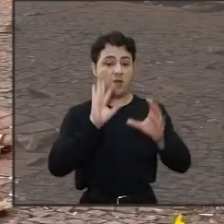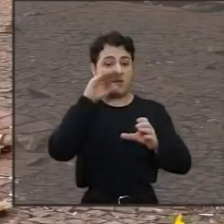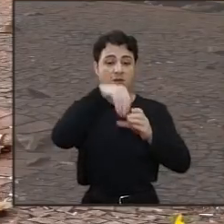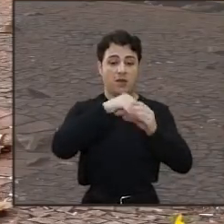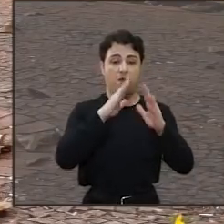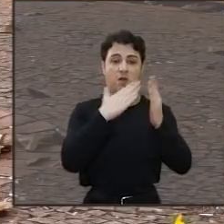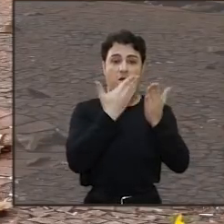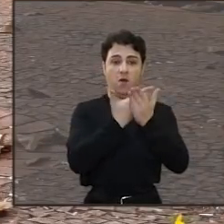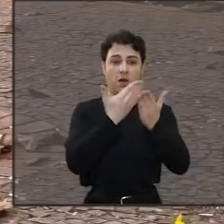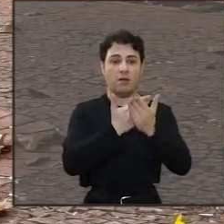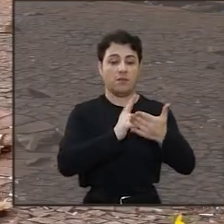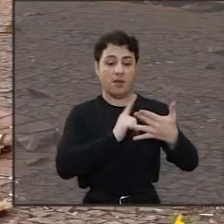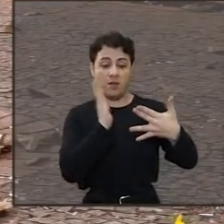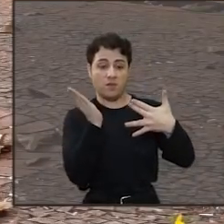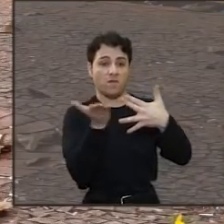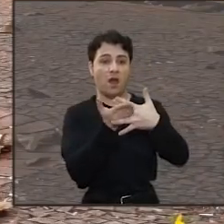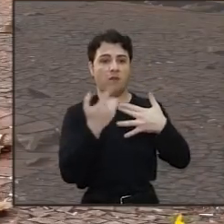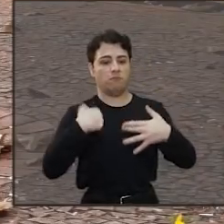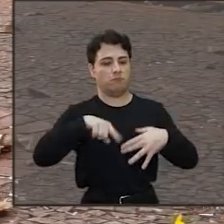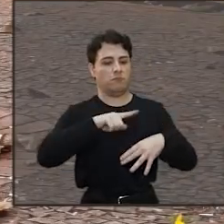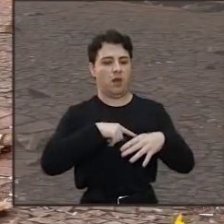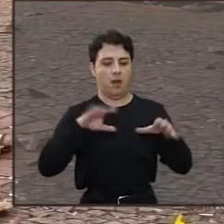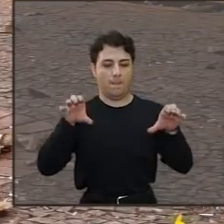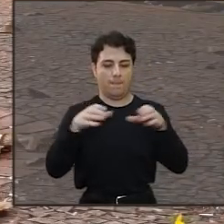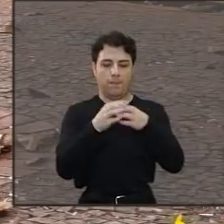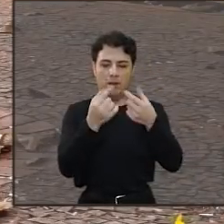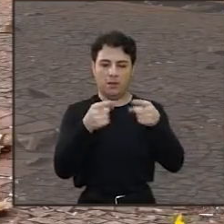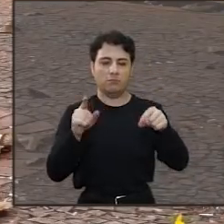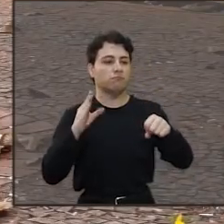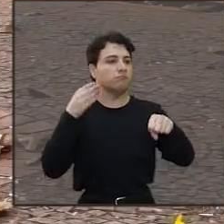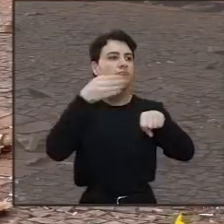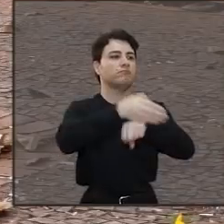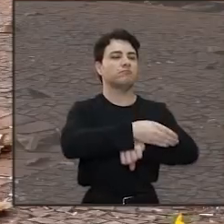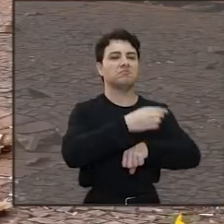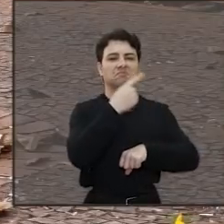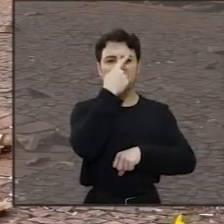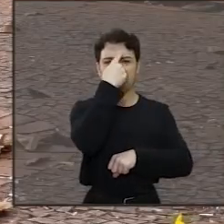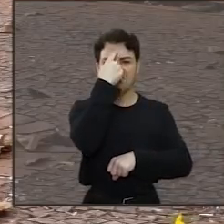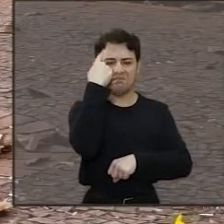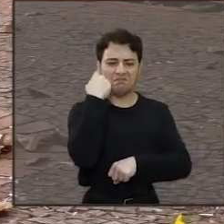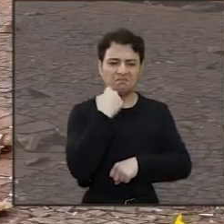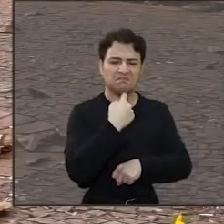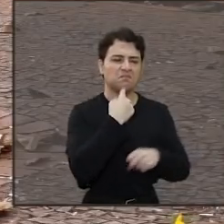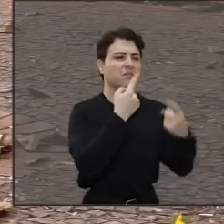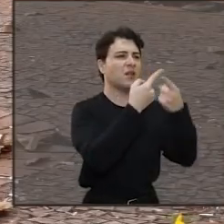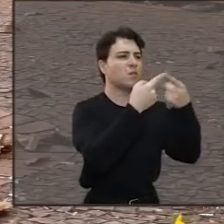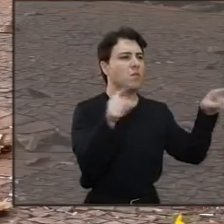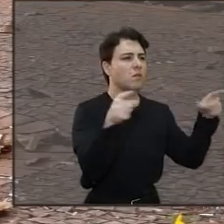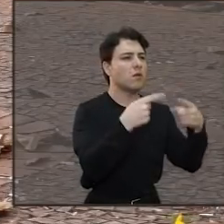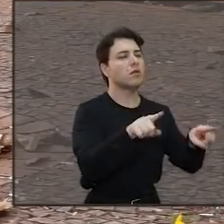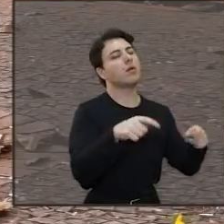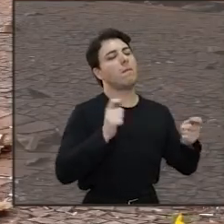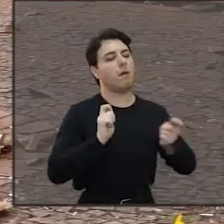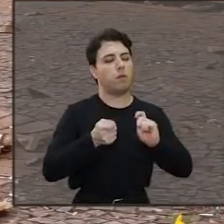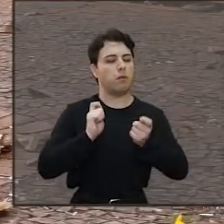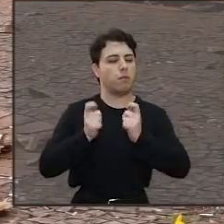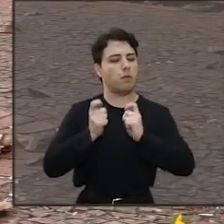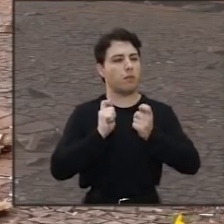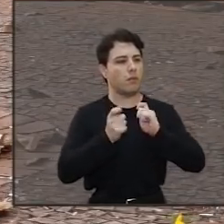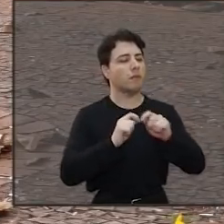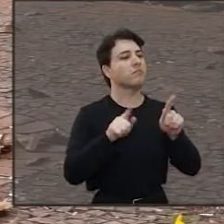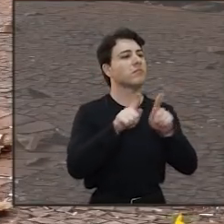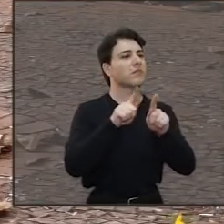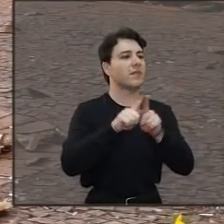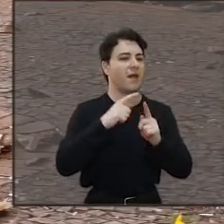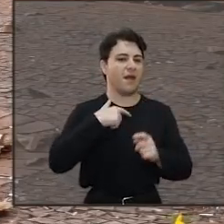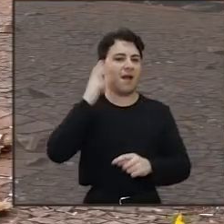o projeto No Hands na sua escola, nos intervalos, e a partir disso a gente ficava uns 30 minutos lá, tocava algumas músicas nossas,